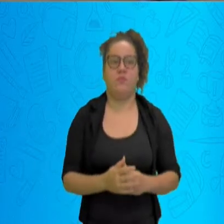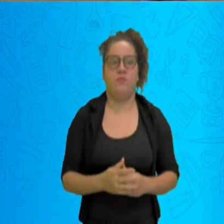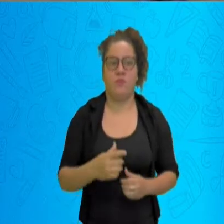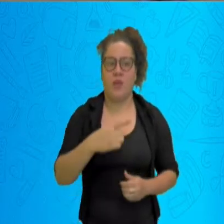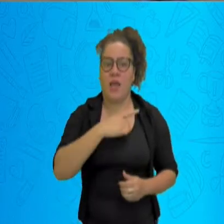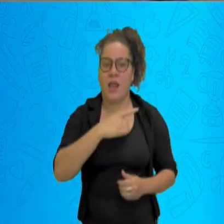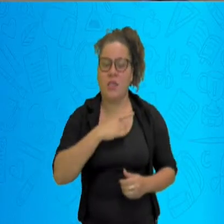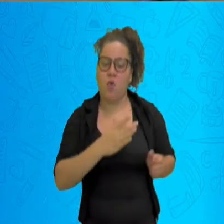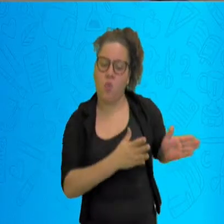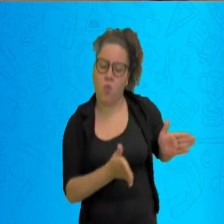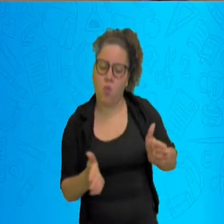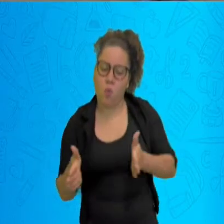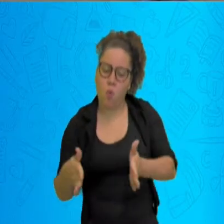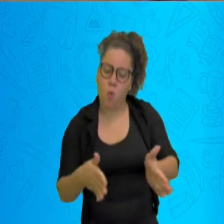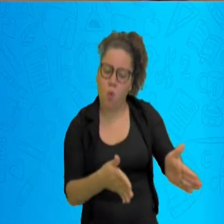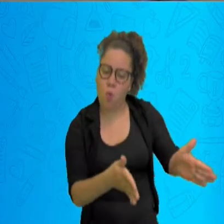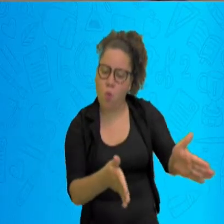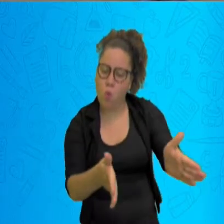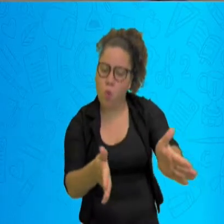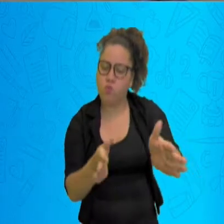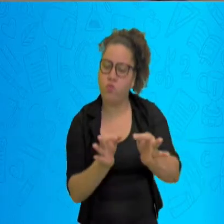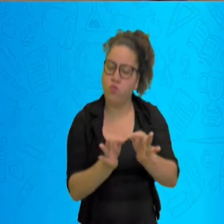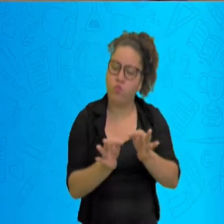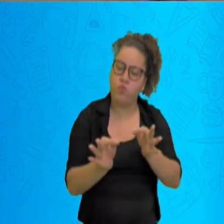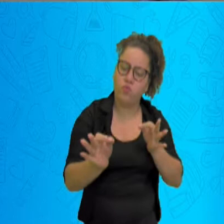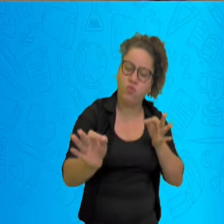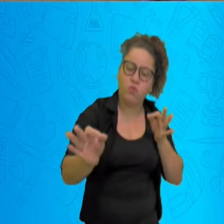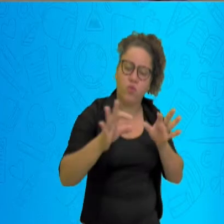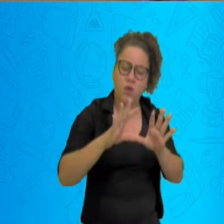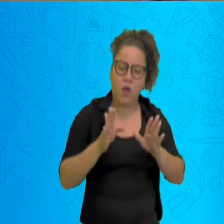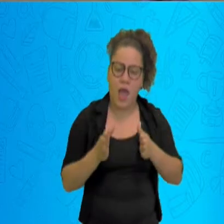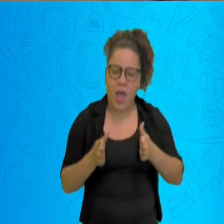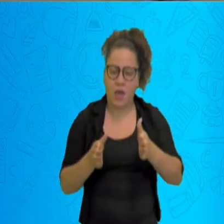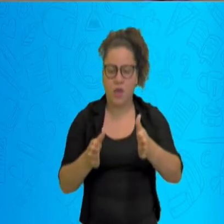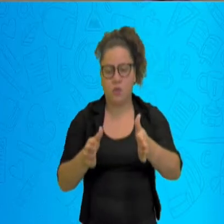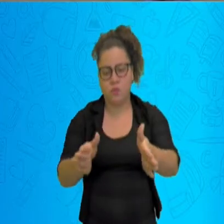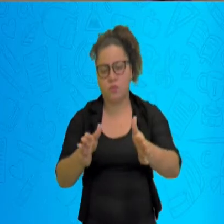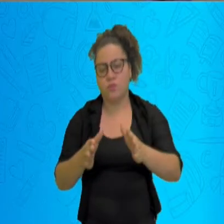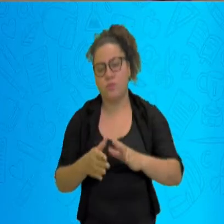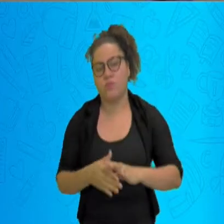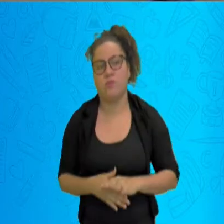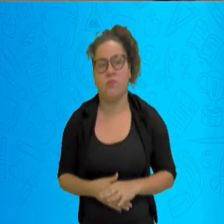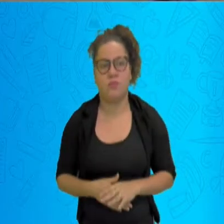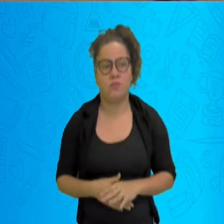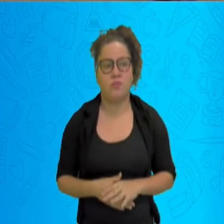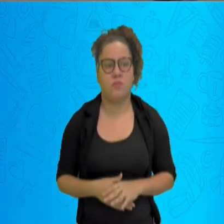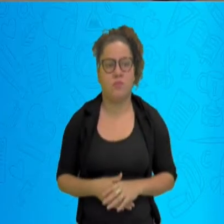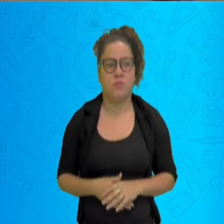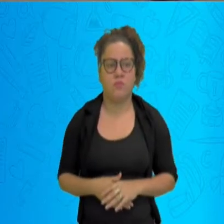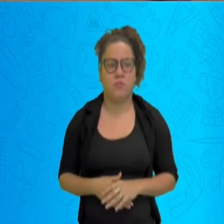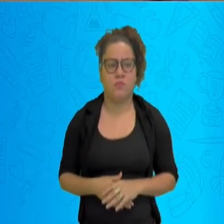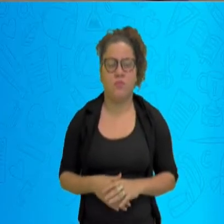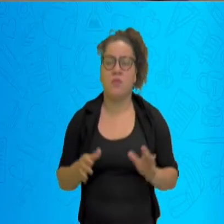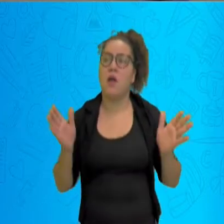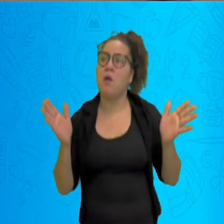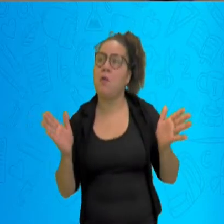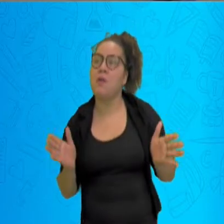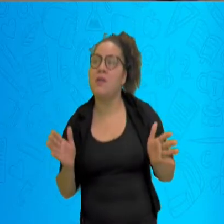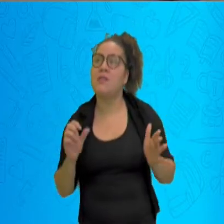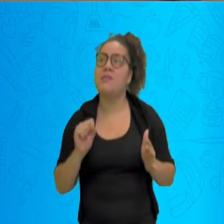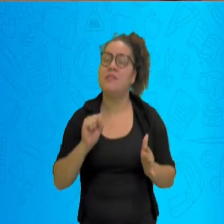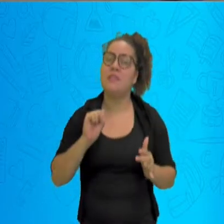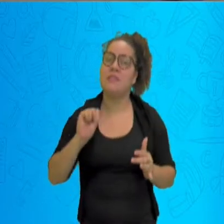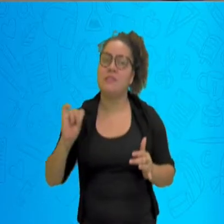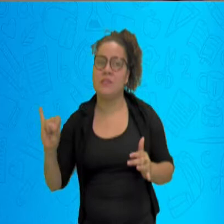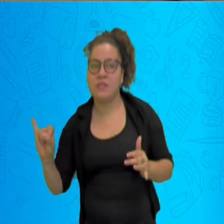um curso reto se estiver acompanhando o rumo do ralo. Agora, se